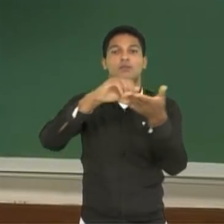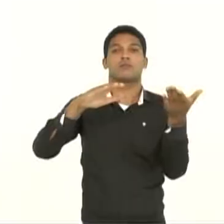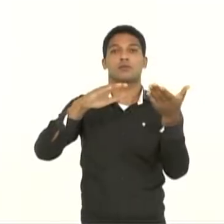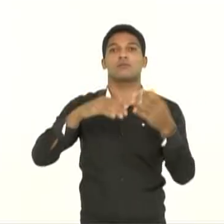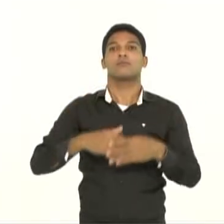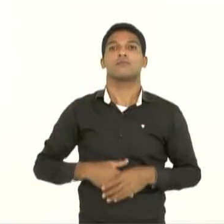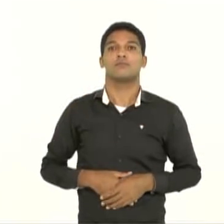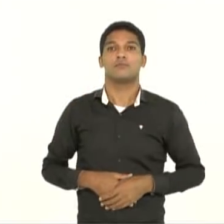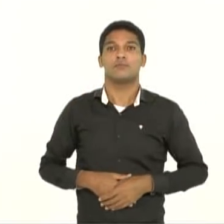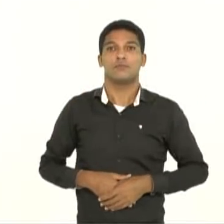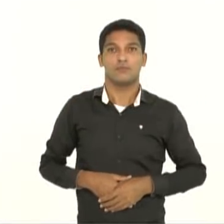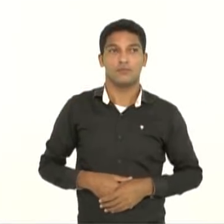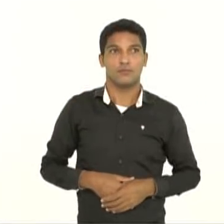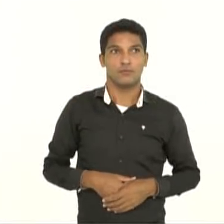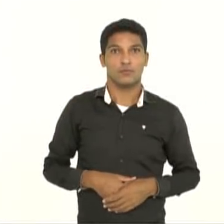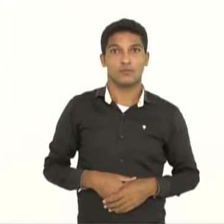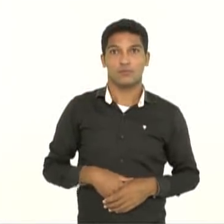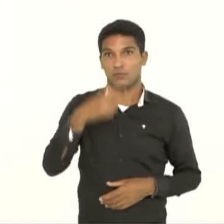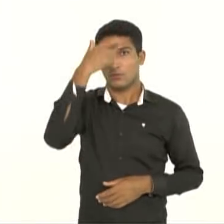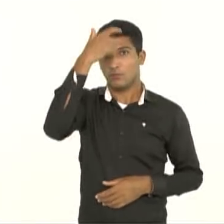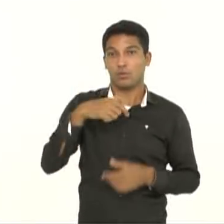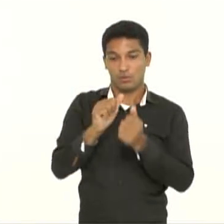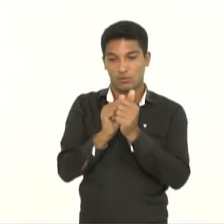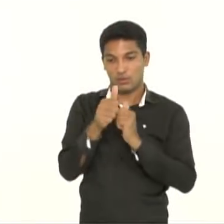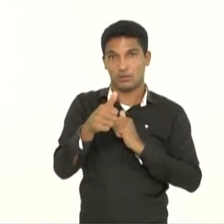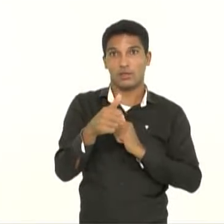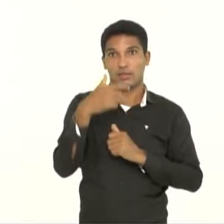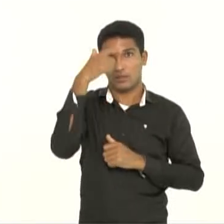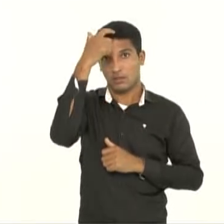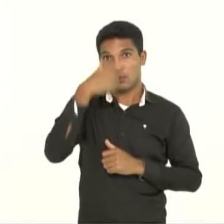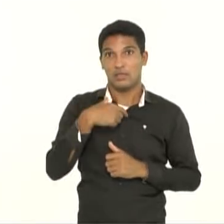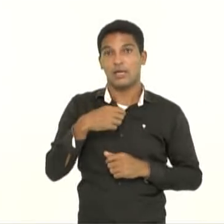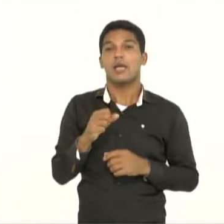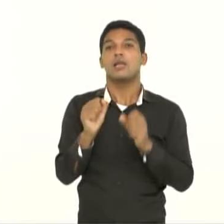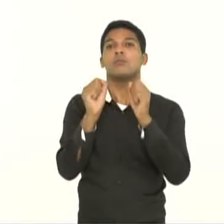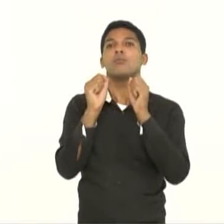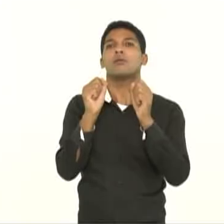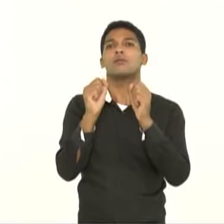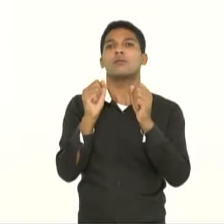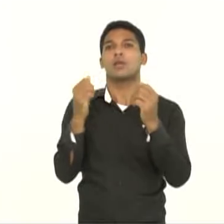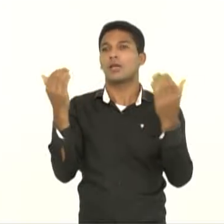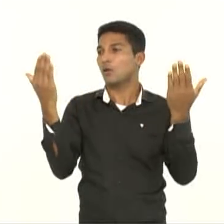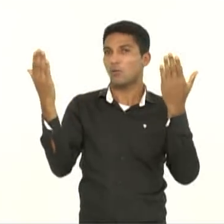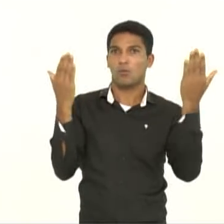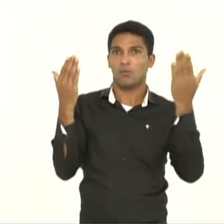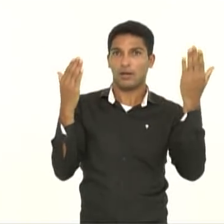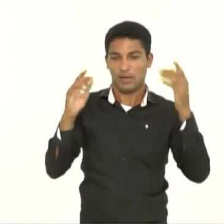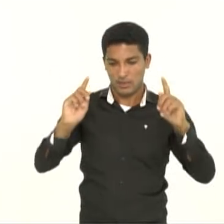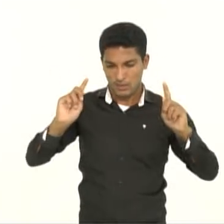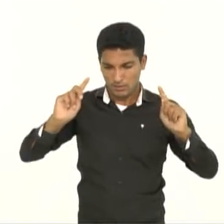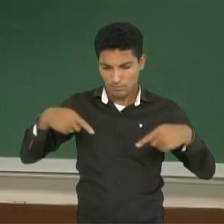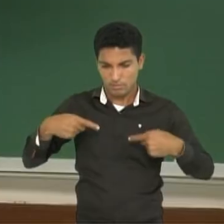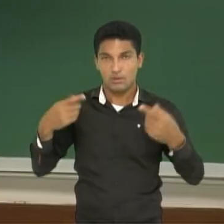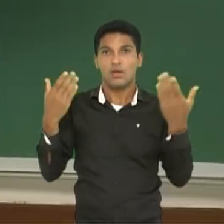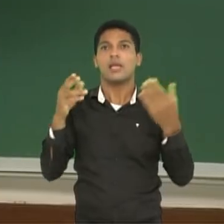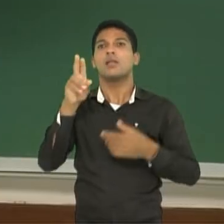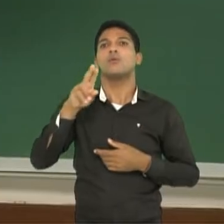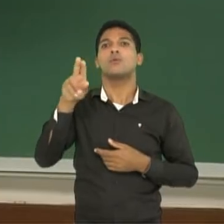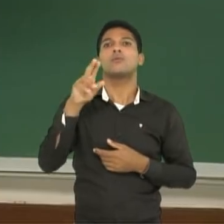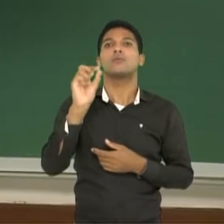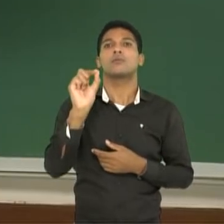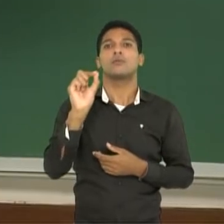marca melhor para ele. Isso faz com que o atleta se motive, né? É um fator motivador para o